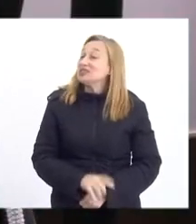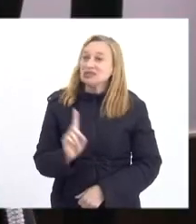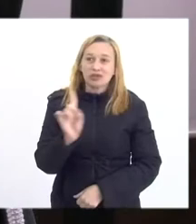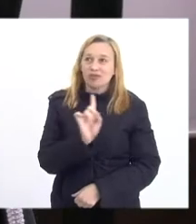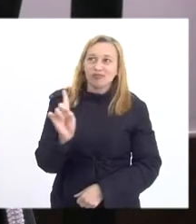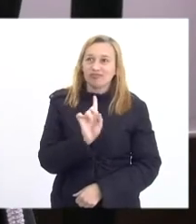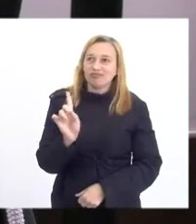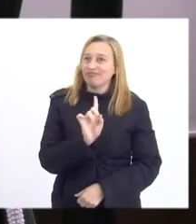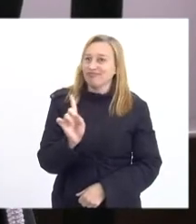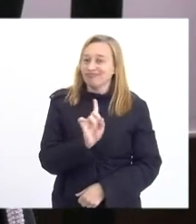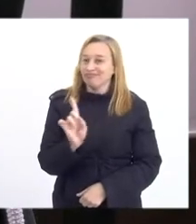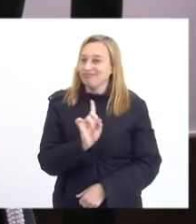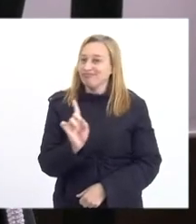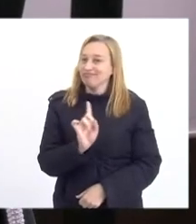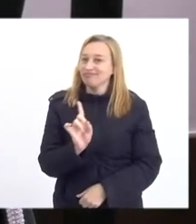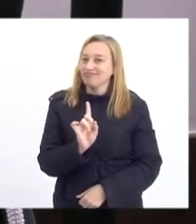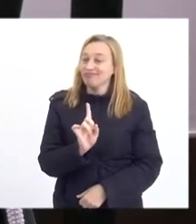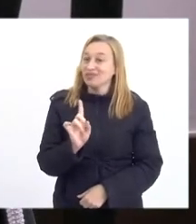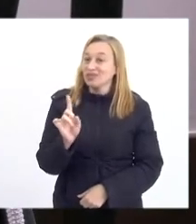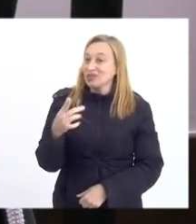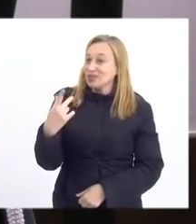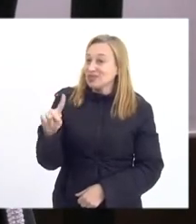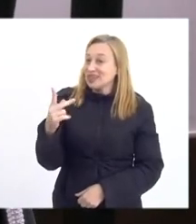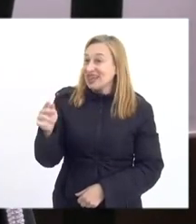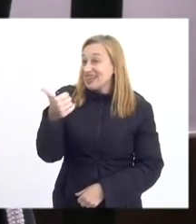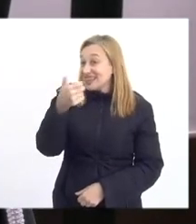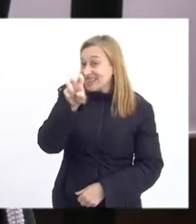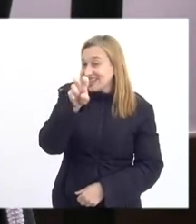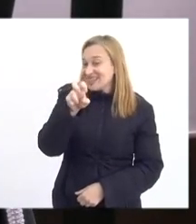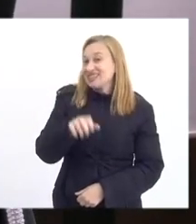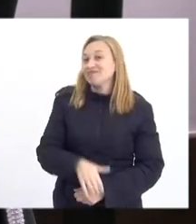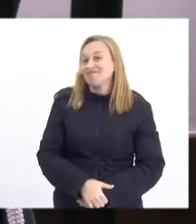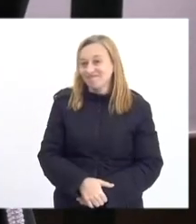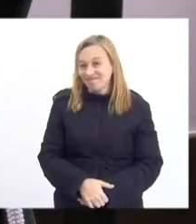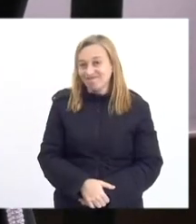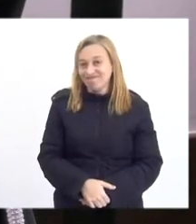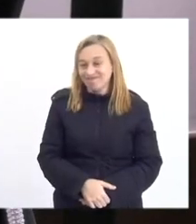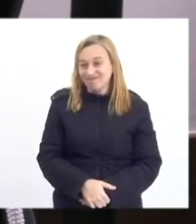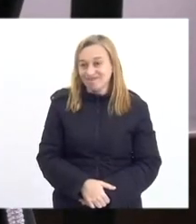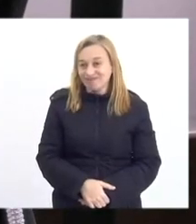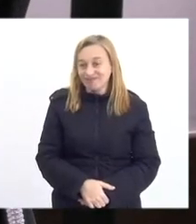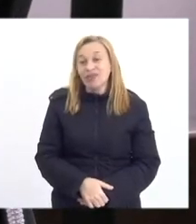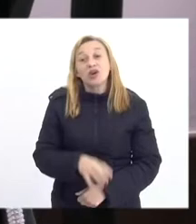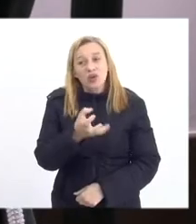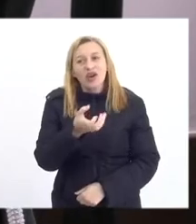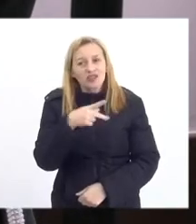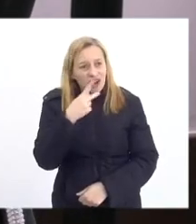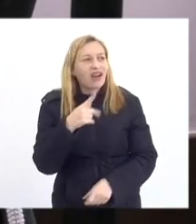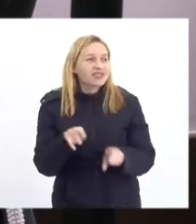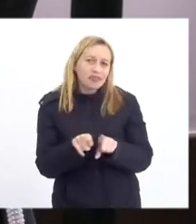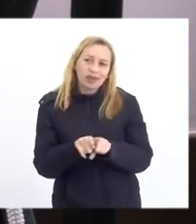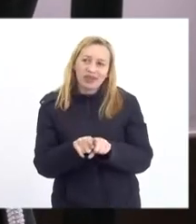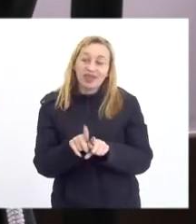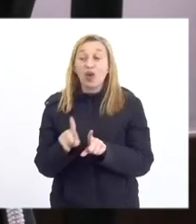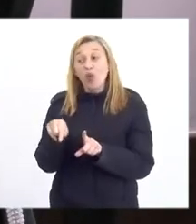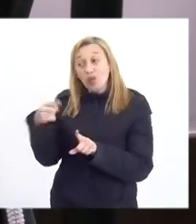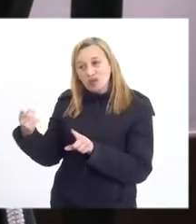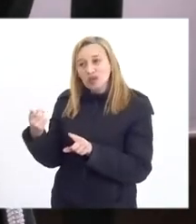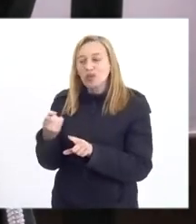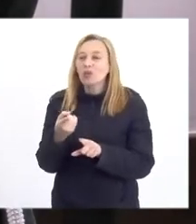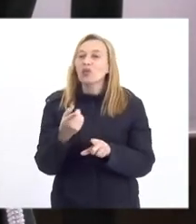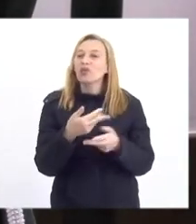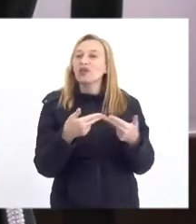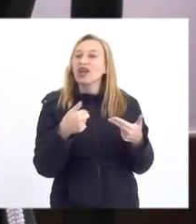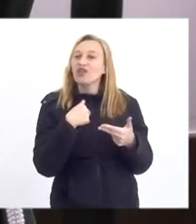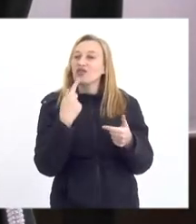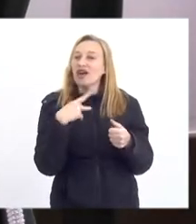Não, porque o dela é de 15, né? Eu quero falar também. Mas eu quero falar uma outra coisa. Não, pela